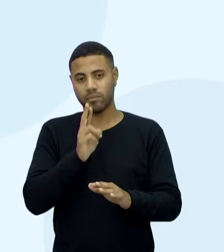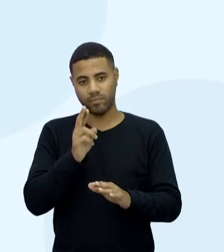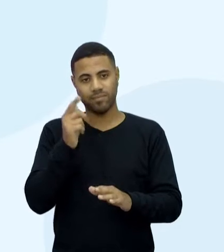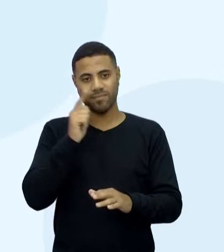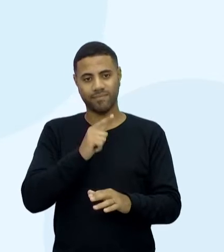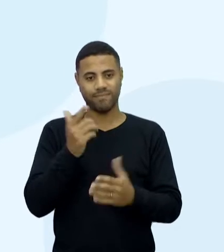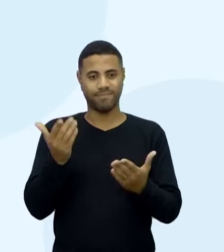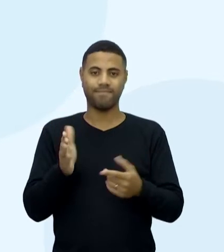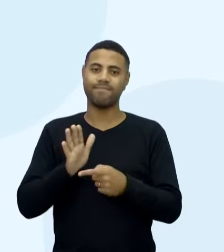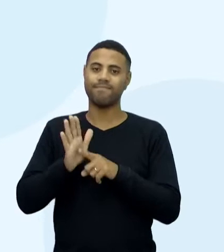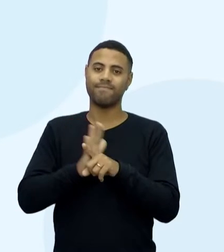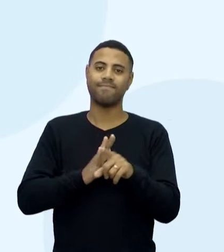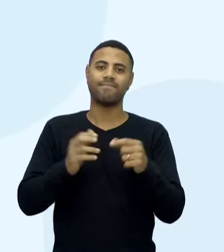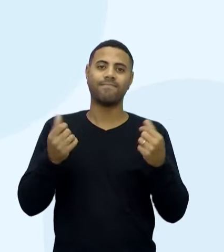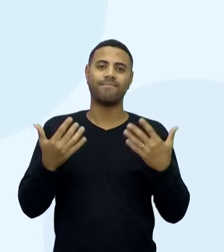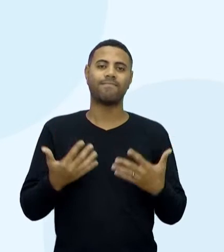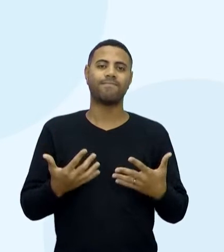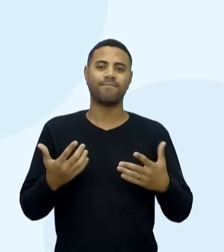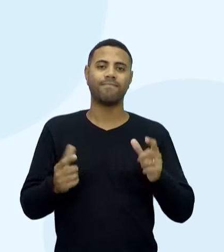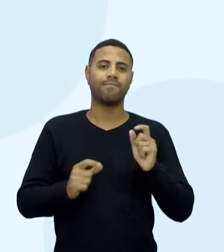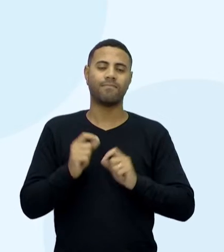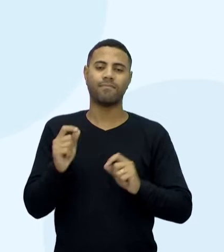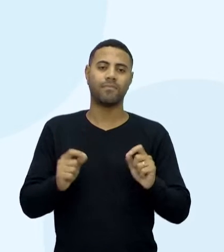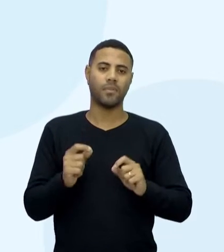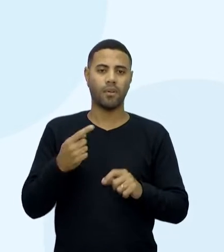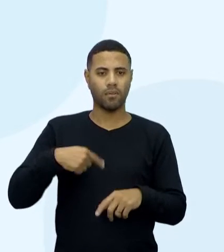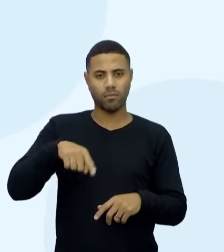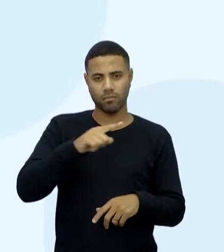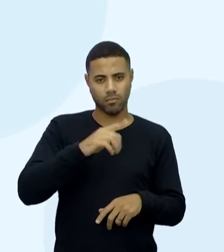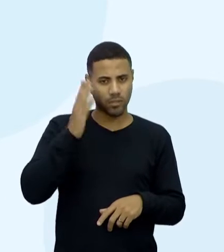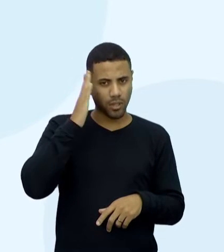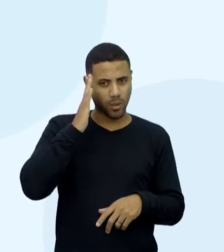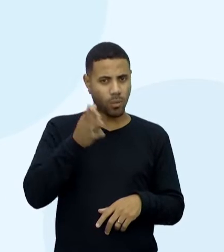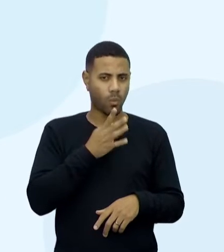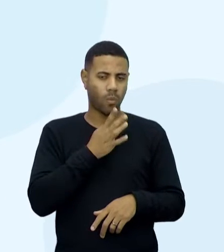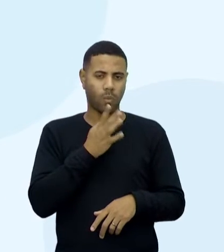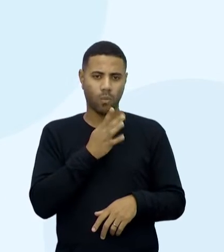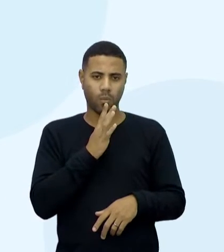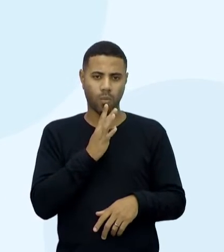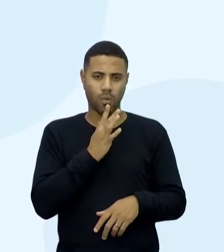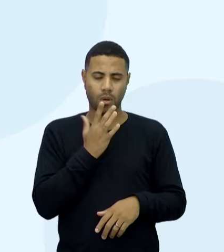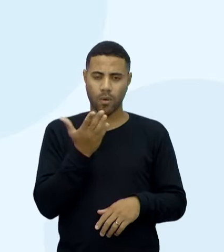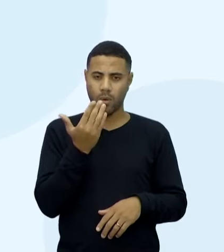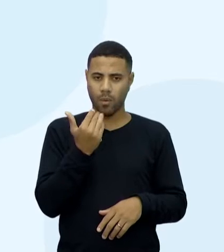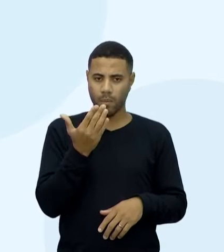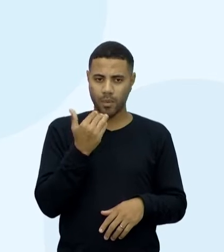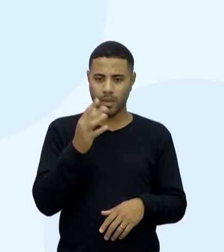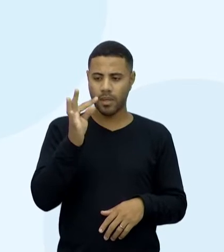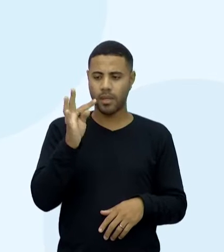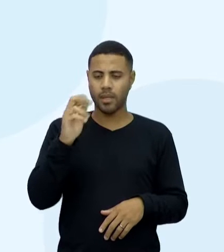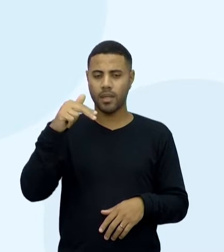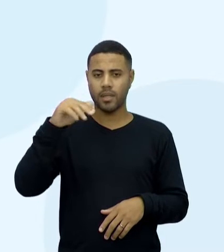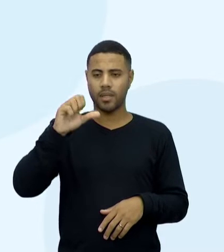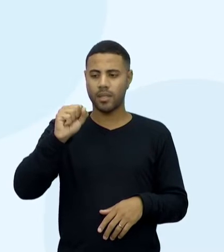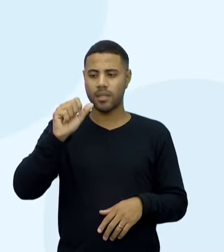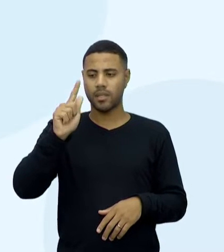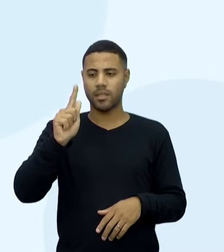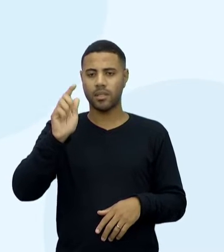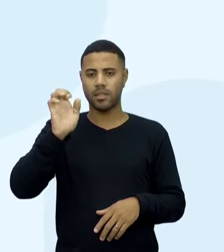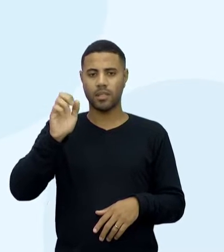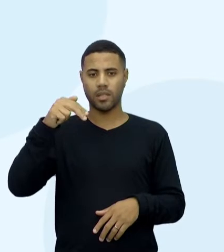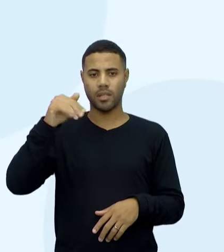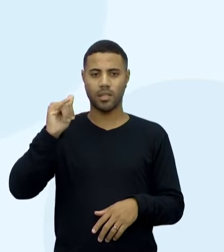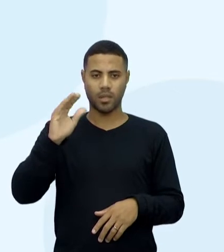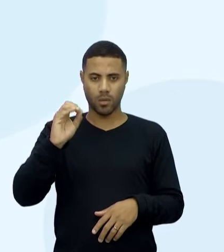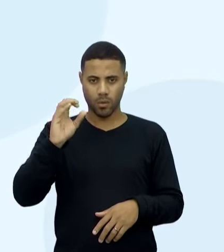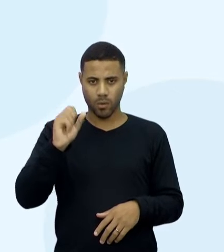ela então a pergunta era assim ó você já ouviu falar em alimentos transgênicos